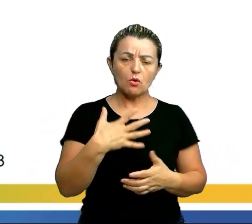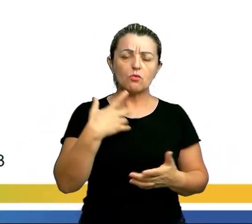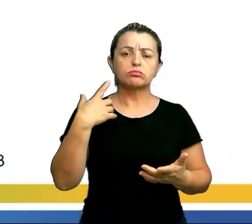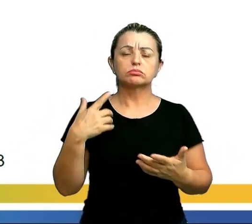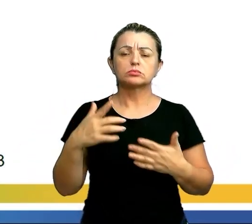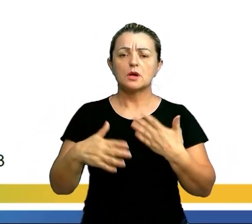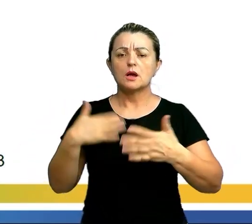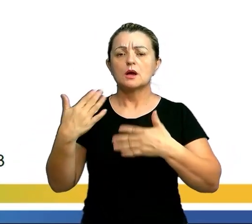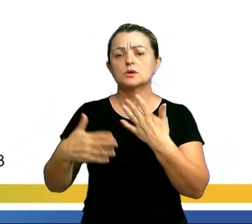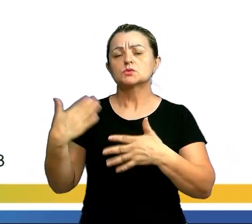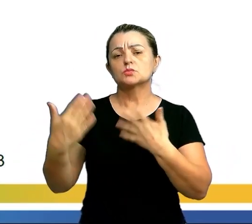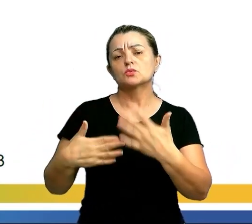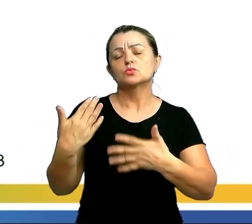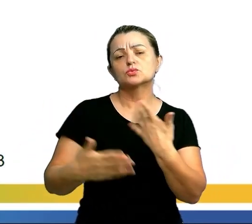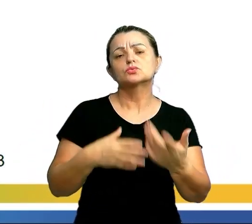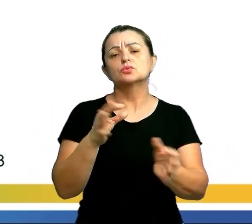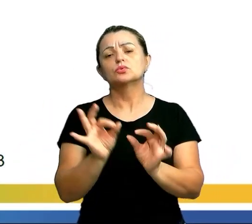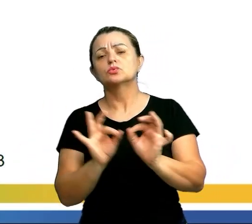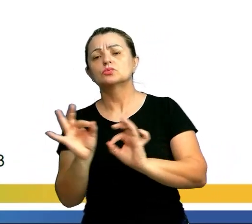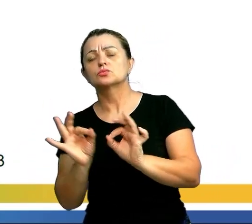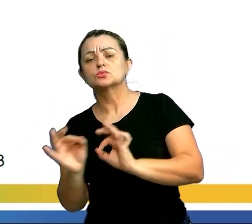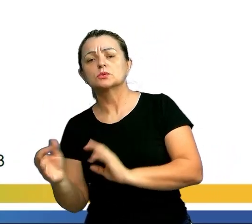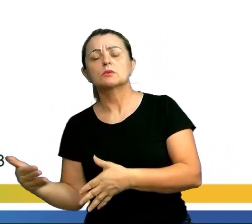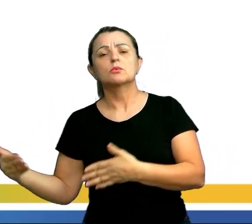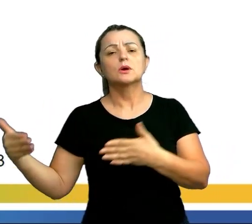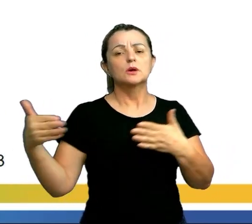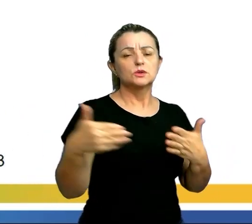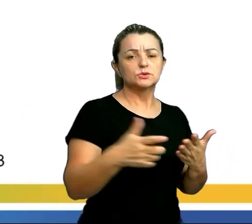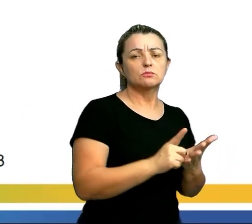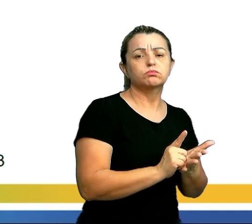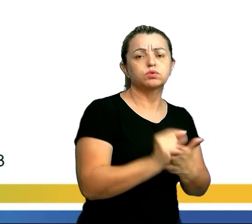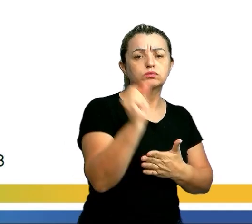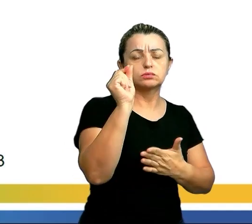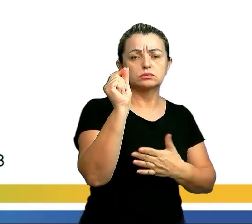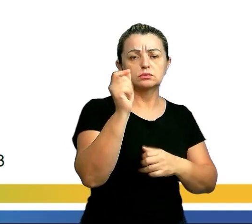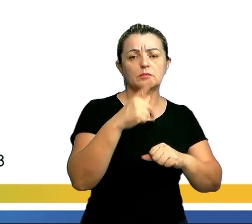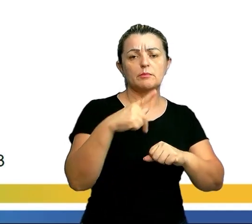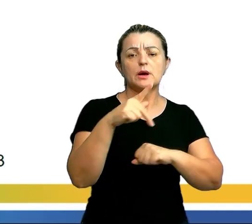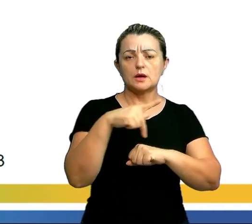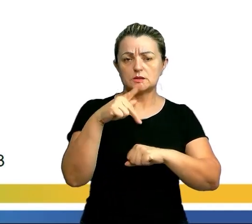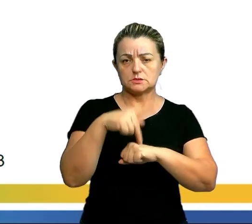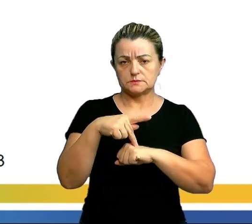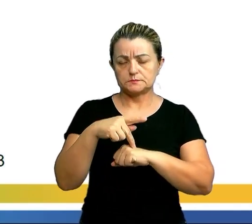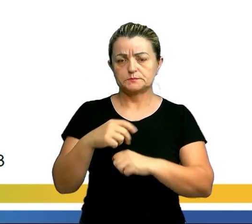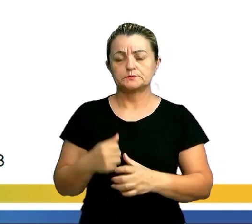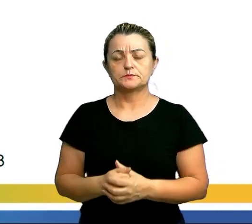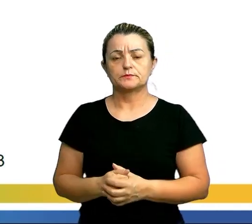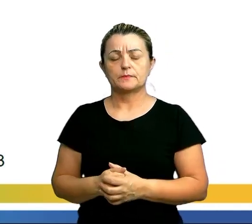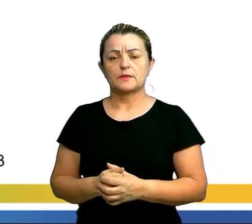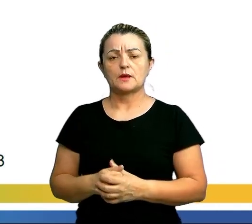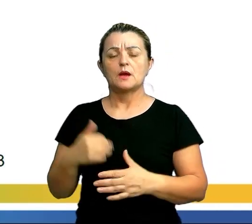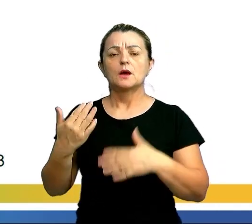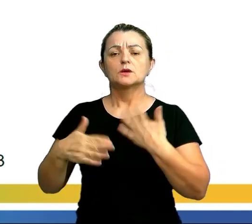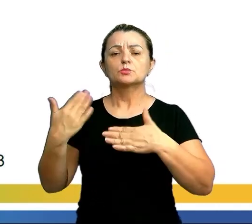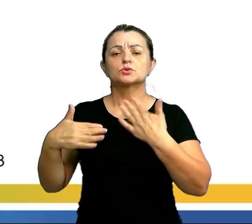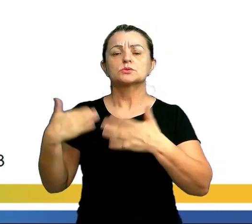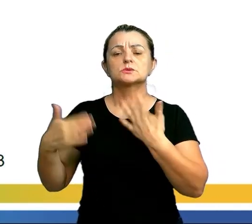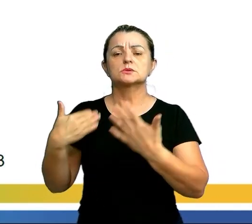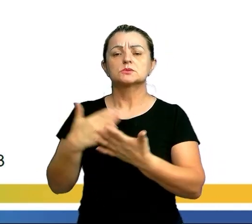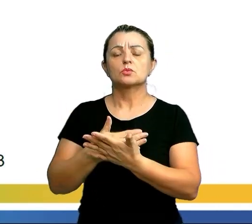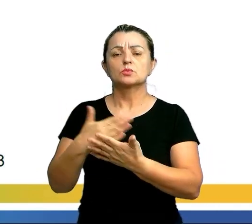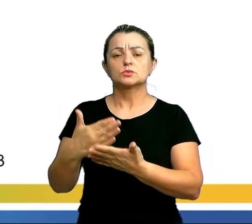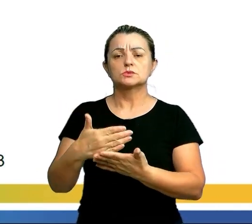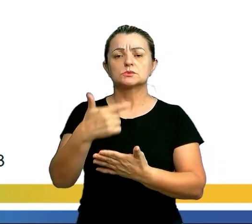esse processo vai sendo elaborado até chegar na saída completa desse país, que foi o que aconteceu com o Brexit. Esse processo começou